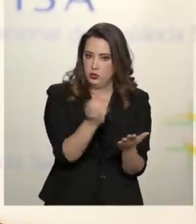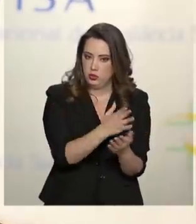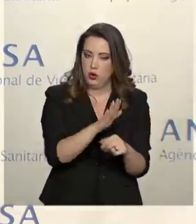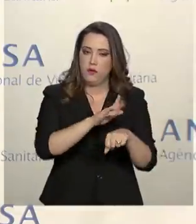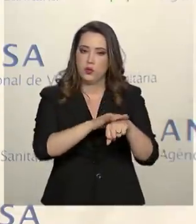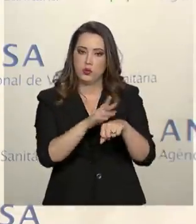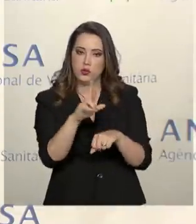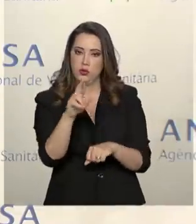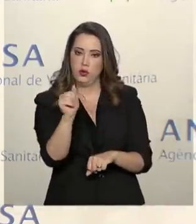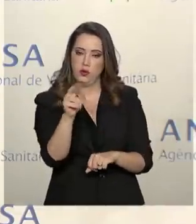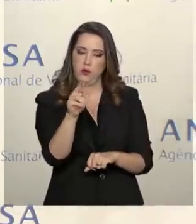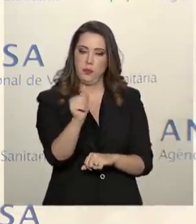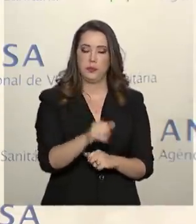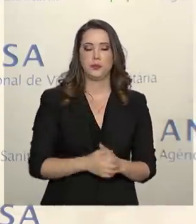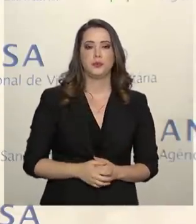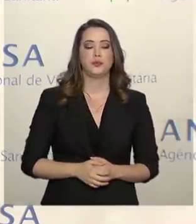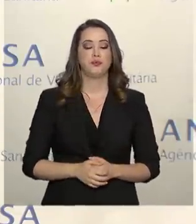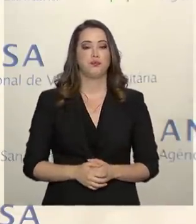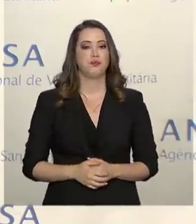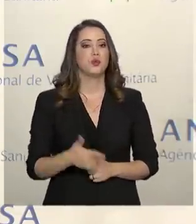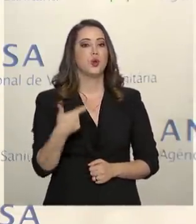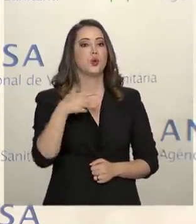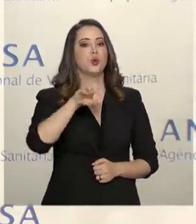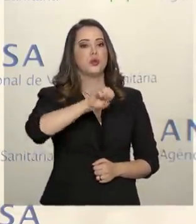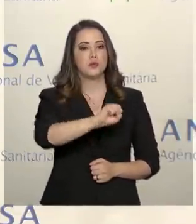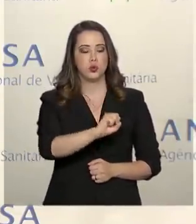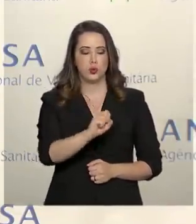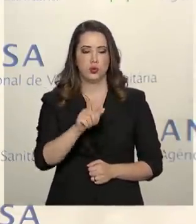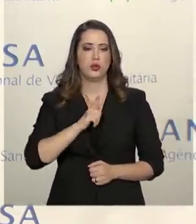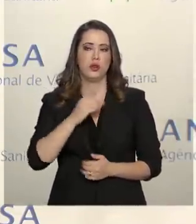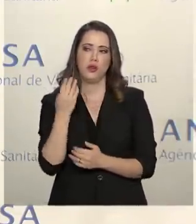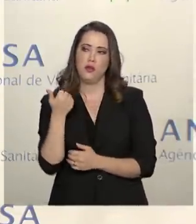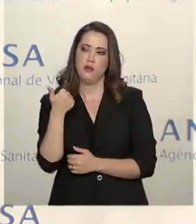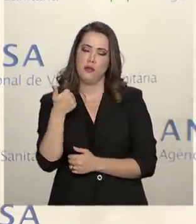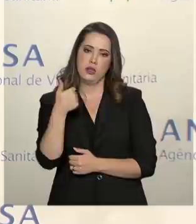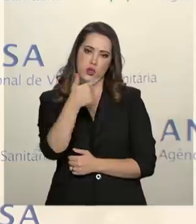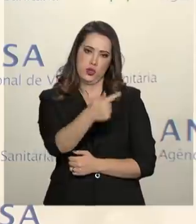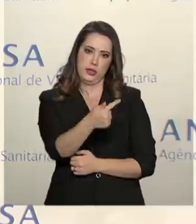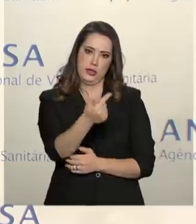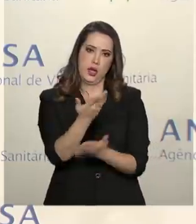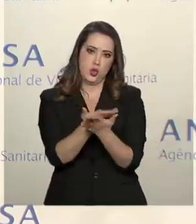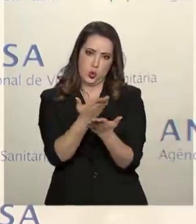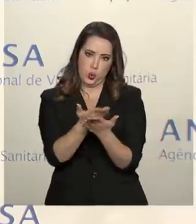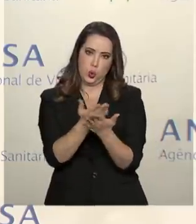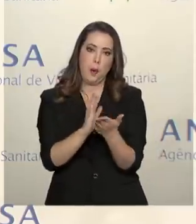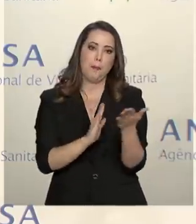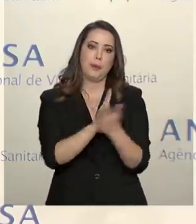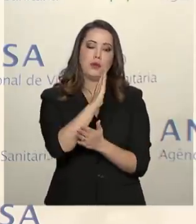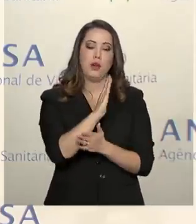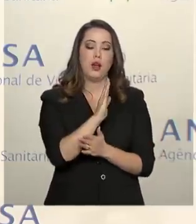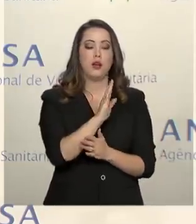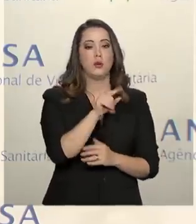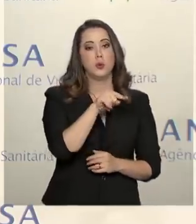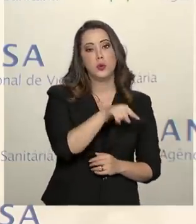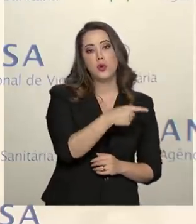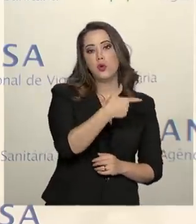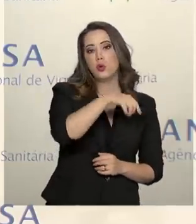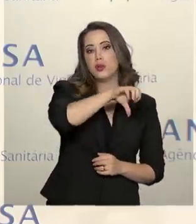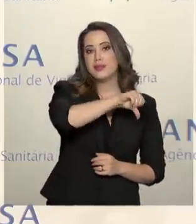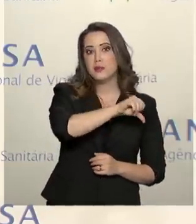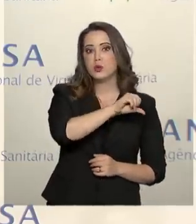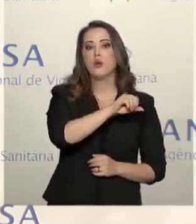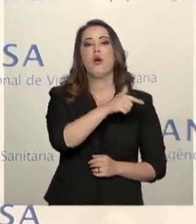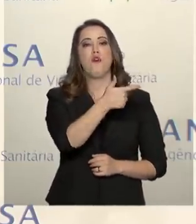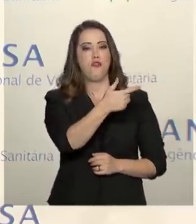raras em 2018 foram aprovados 17 estudos clínicos de medicamentos para doenças raras em 2019